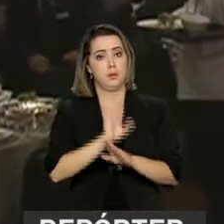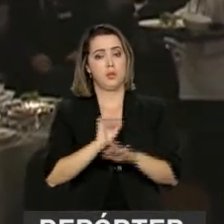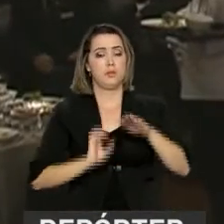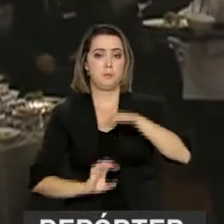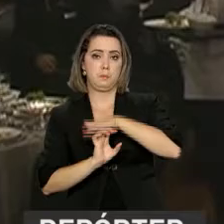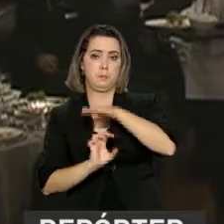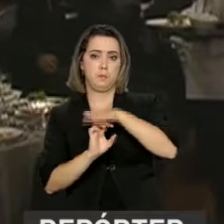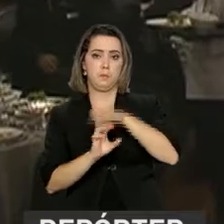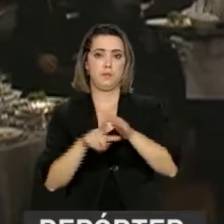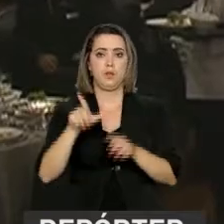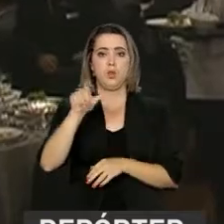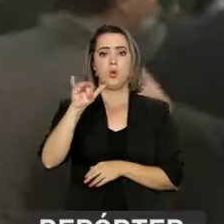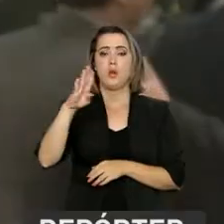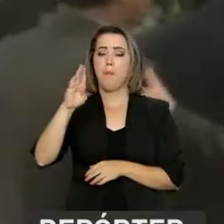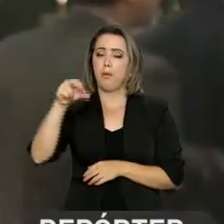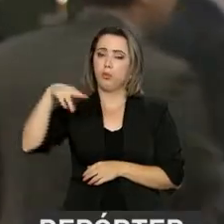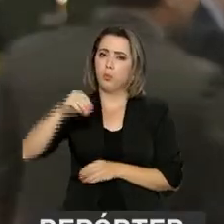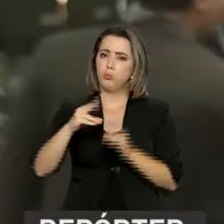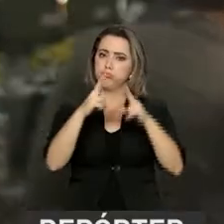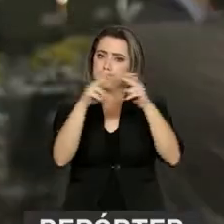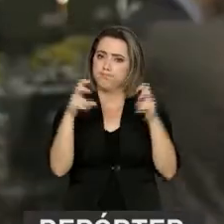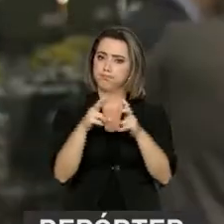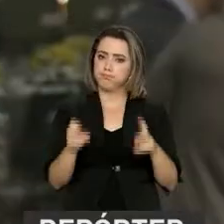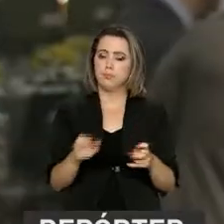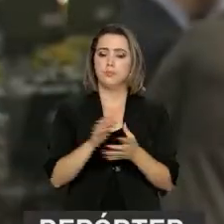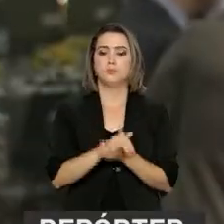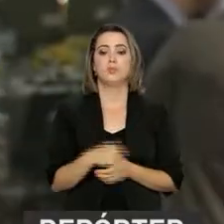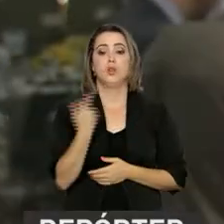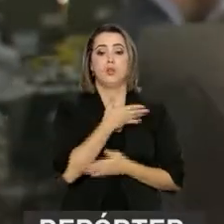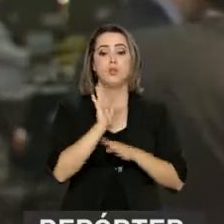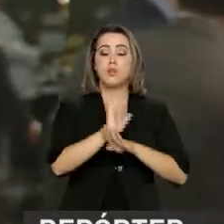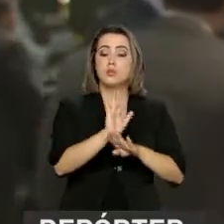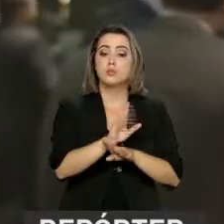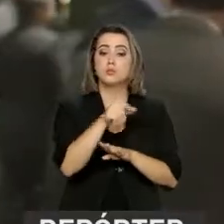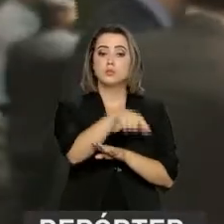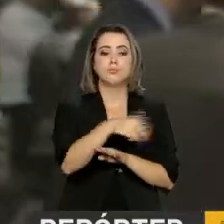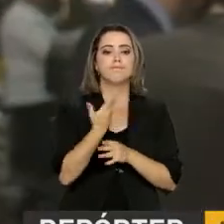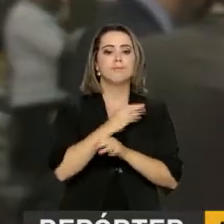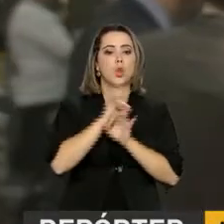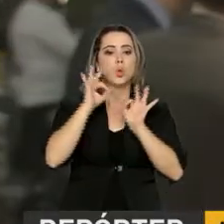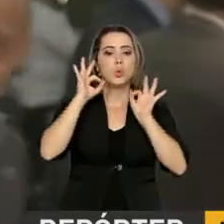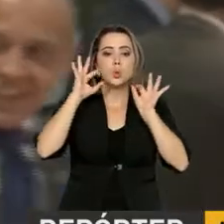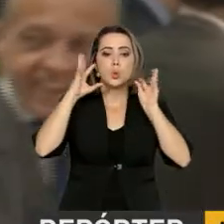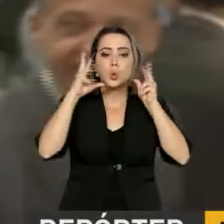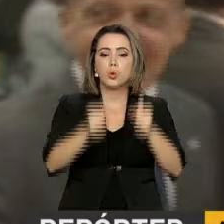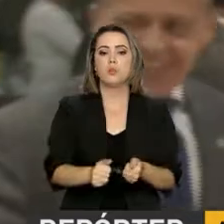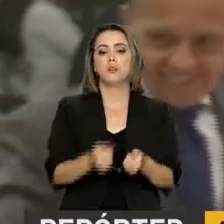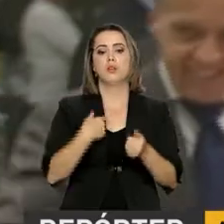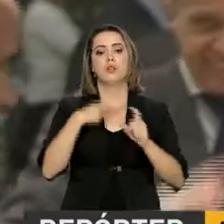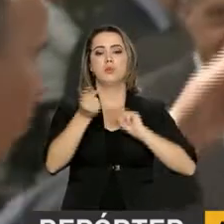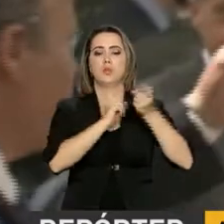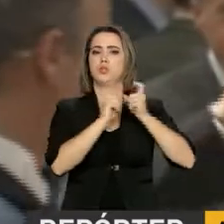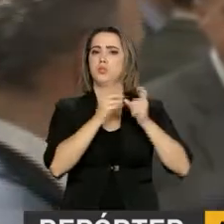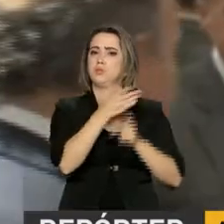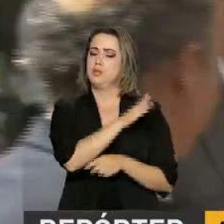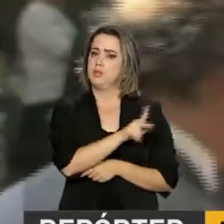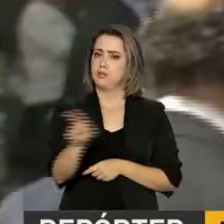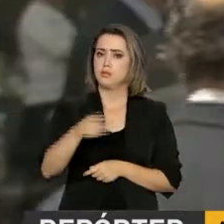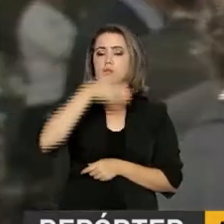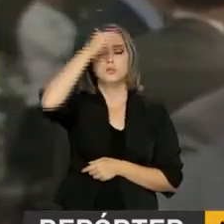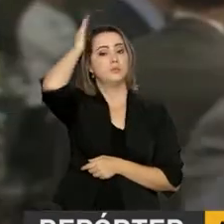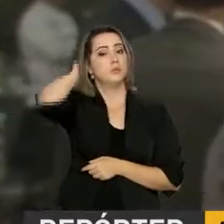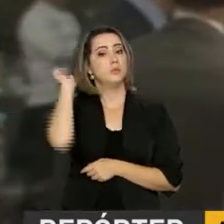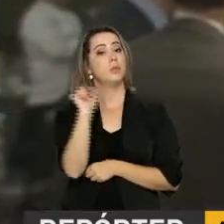de origem libanesa nós estamos dando apoio irrestrito à gestão do presidente vender